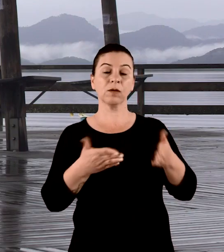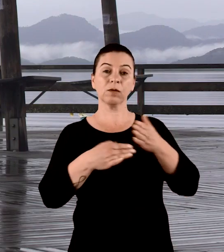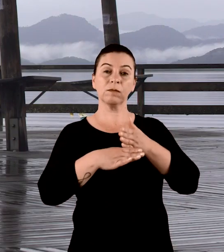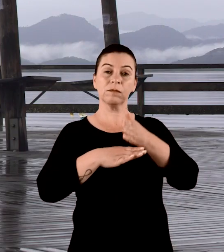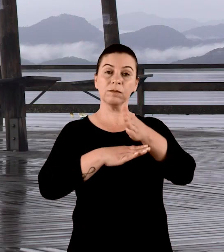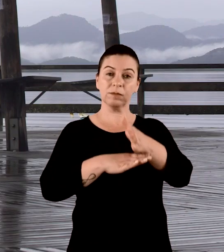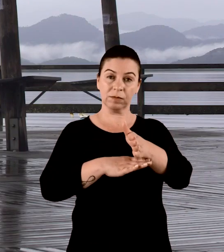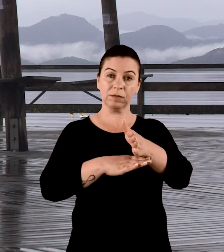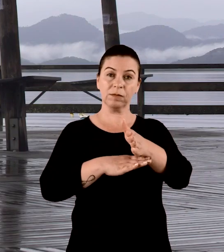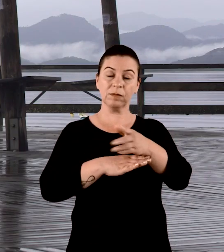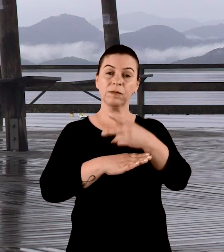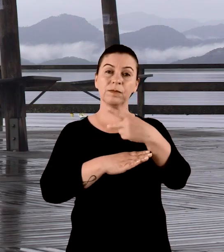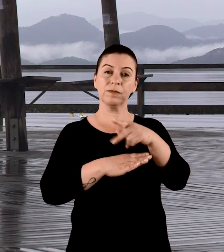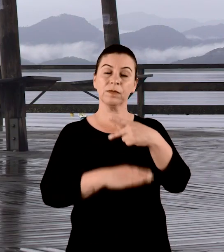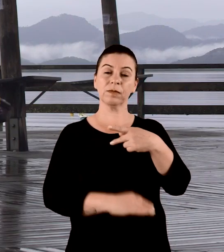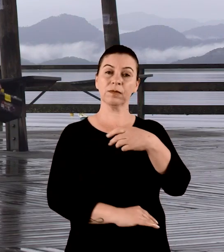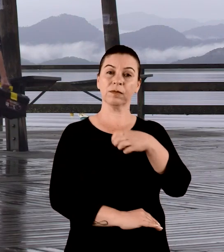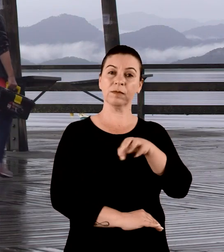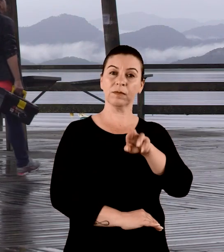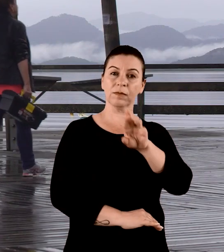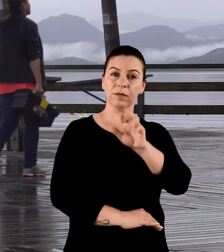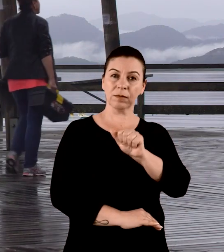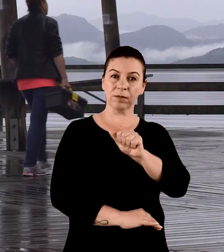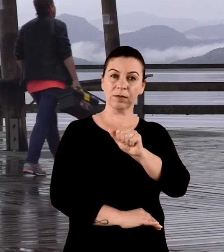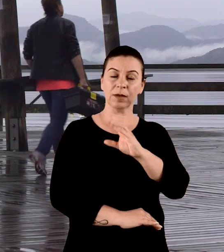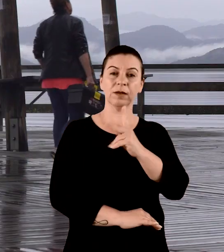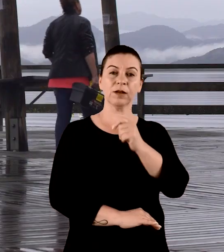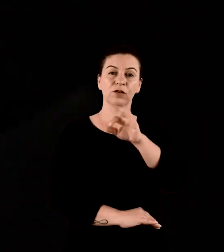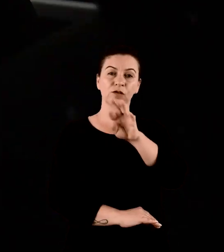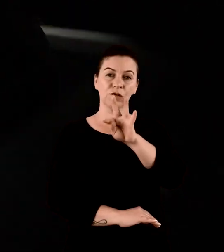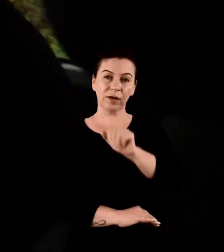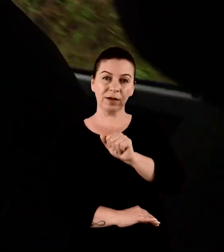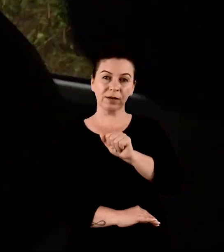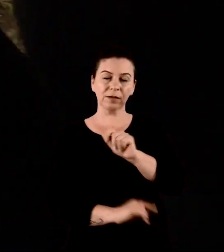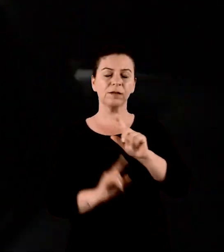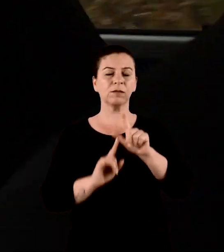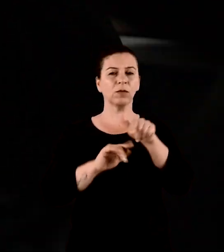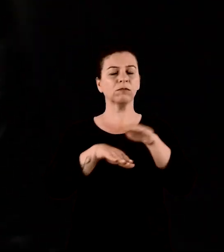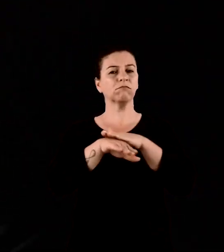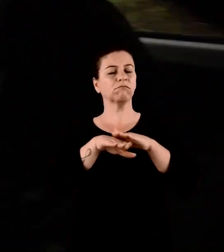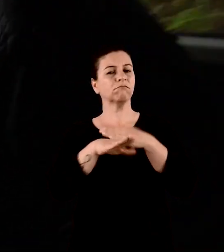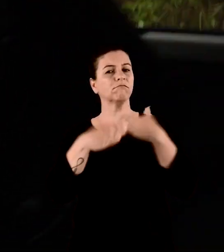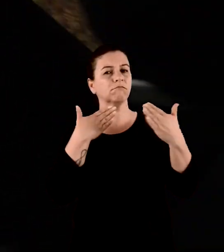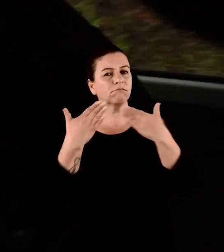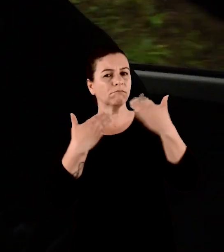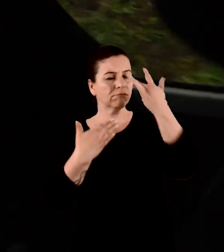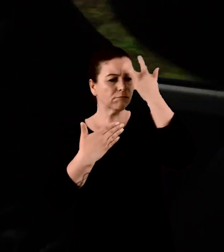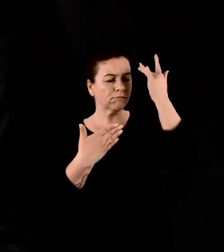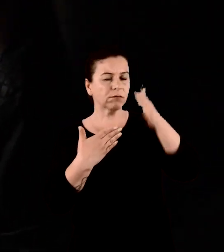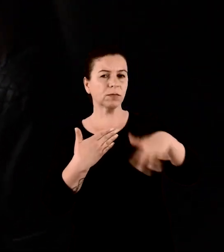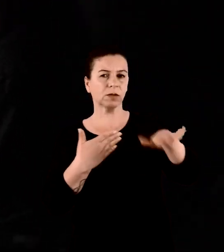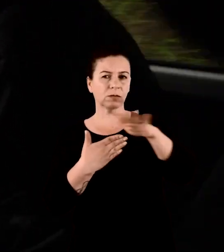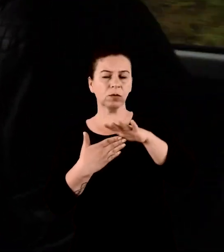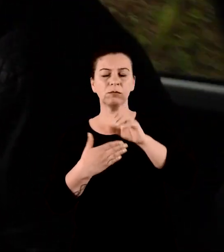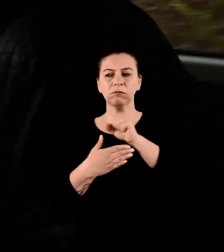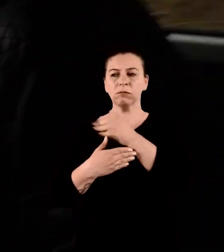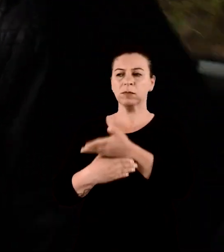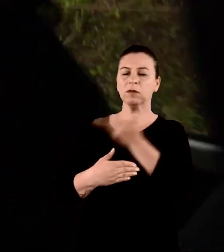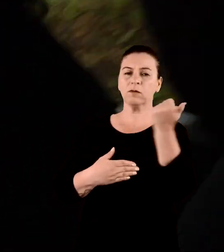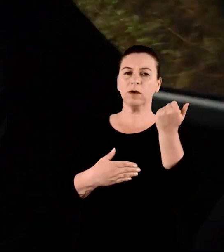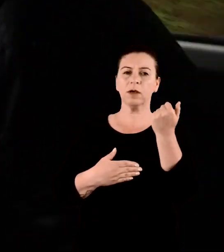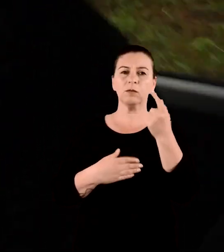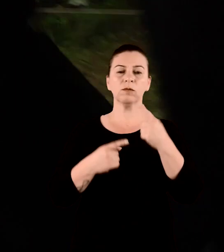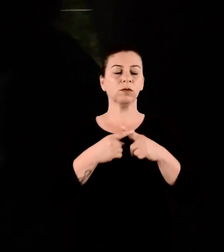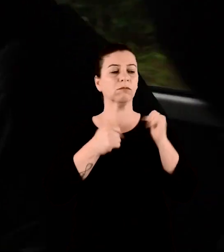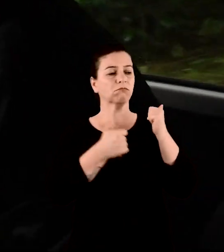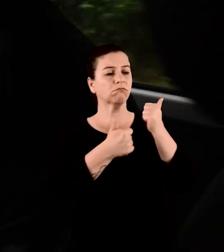Mas agora, como nós estamos indo lá na Pedra Chata, podemos também conversar com as pessoas lá, porque